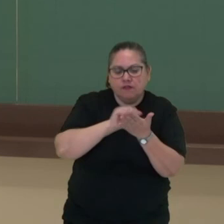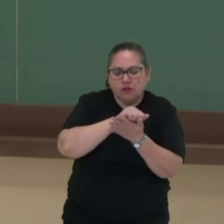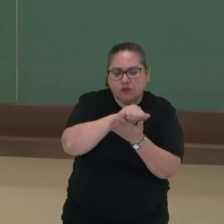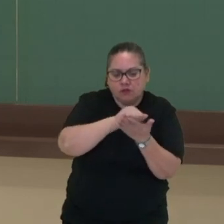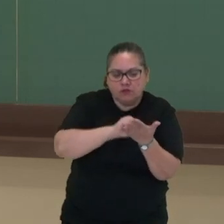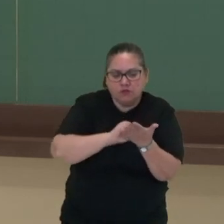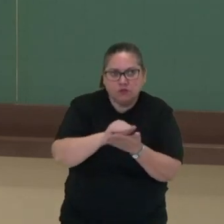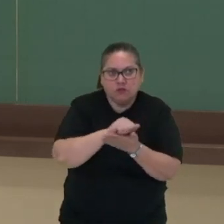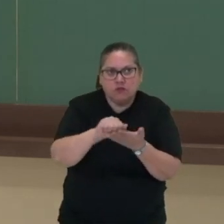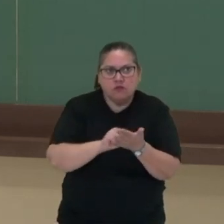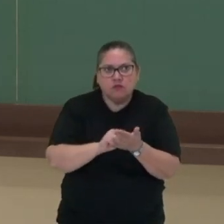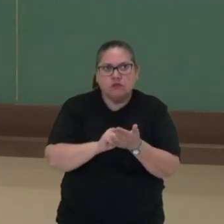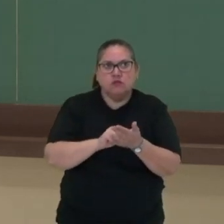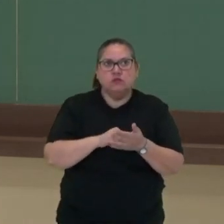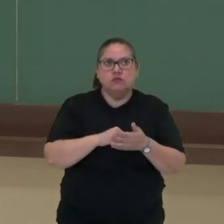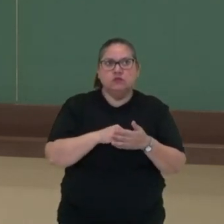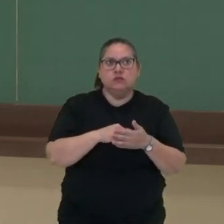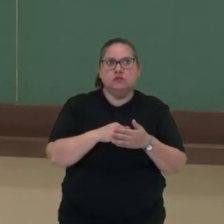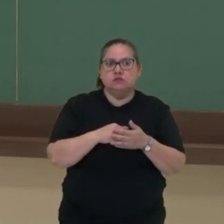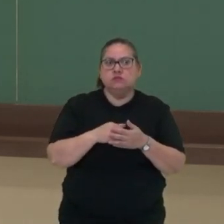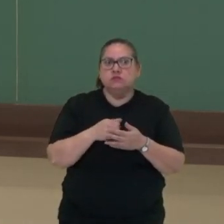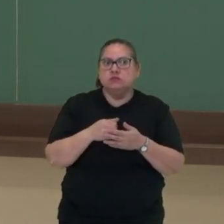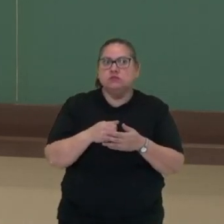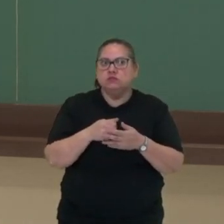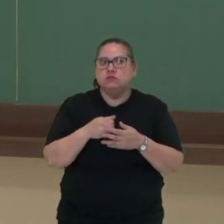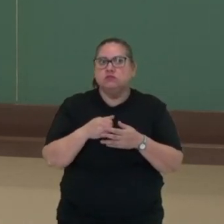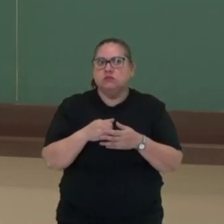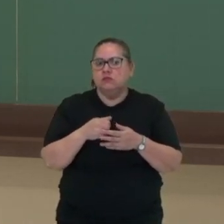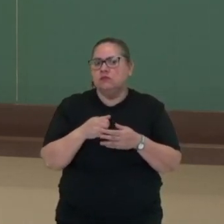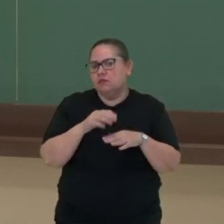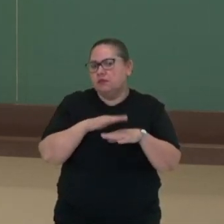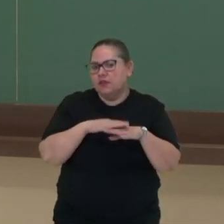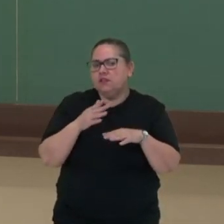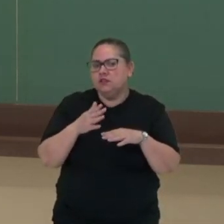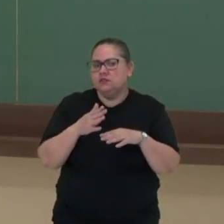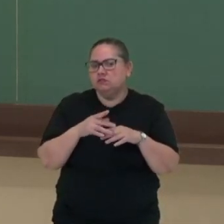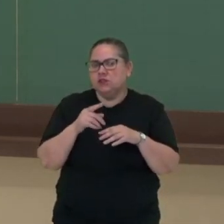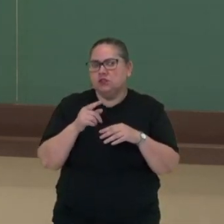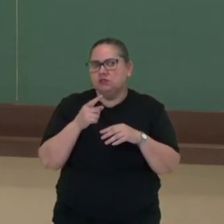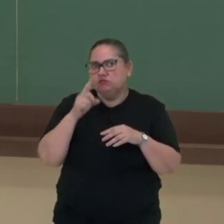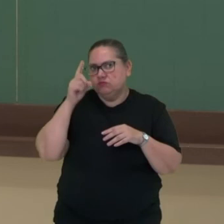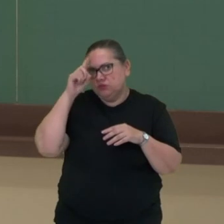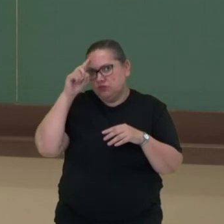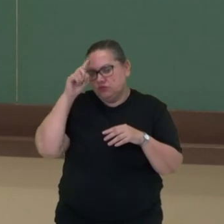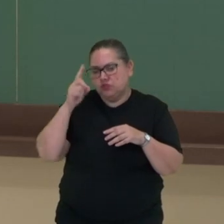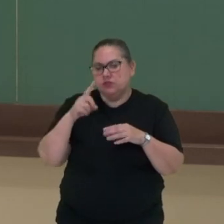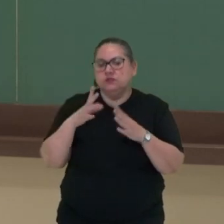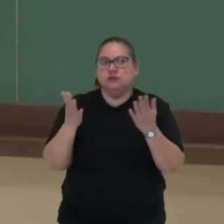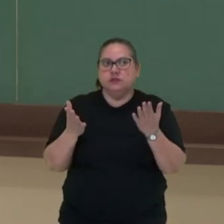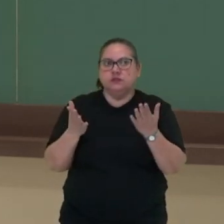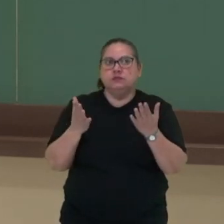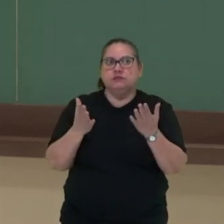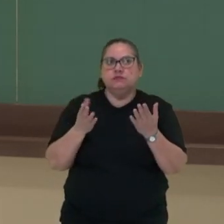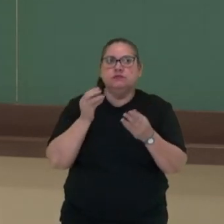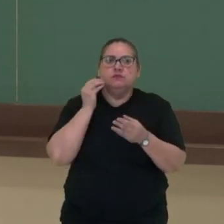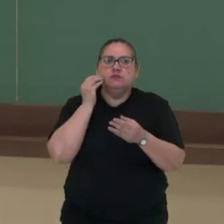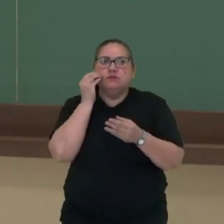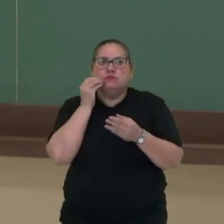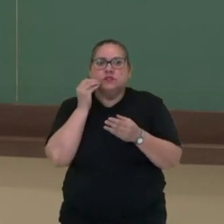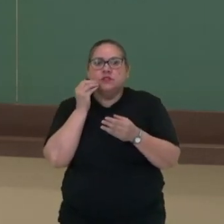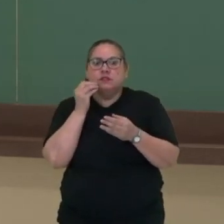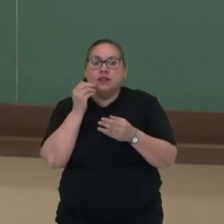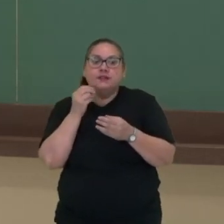escova. Semanalmente, dos animaizinhos a gente tem que trocar mais vezes aí, né? Mas, pelo menos, tentar